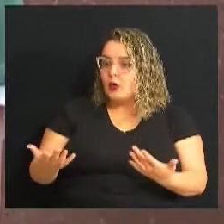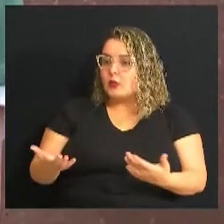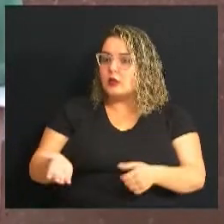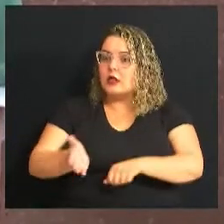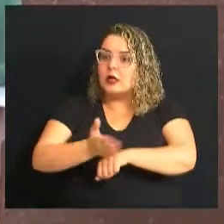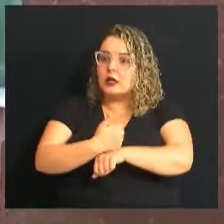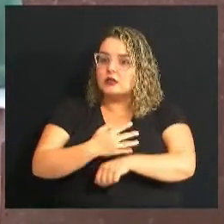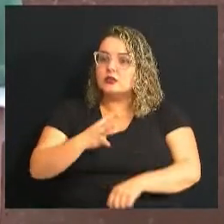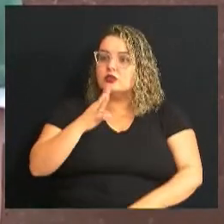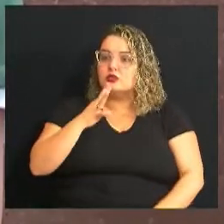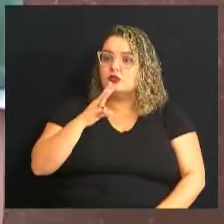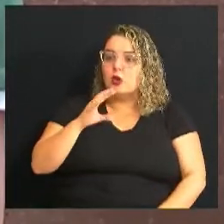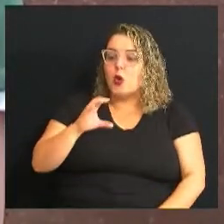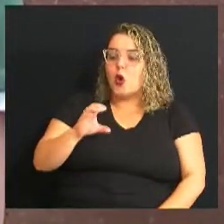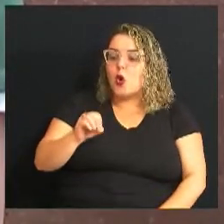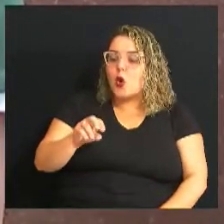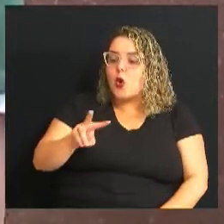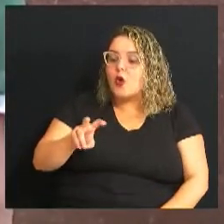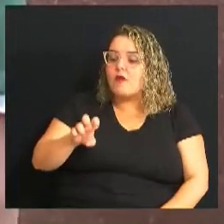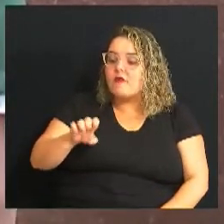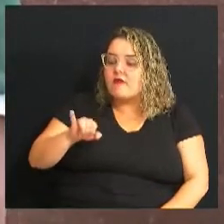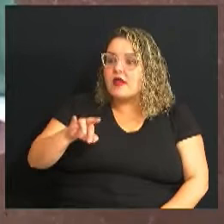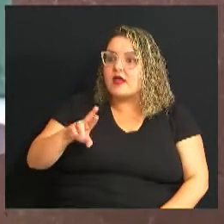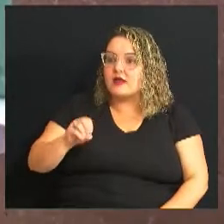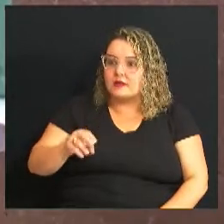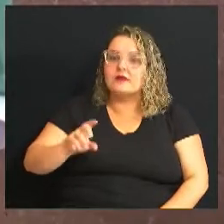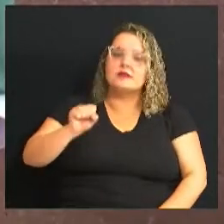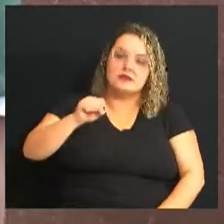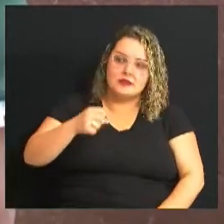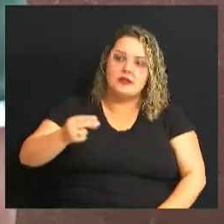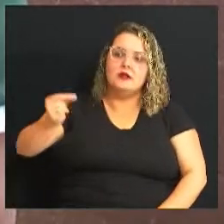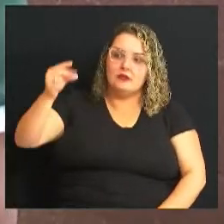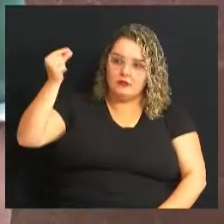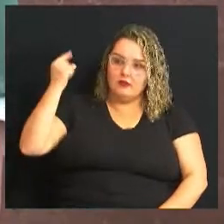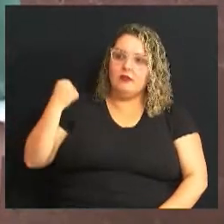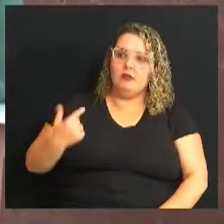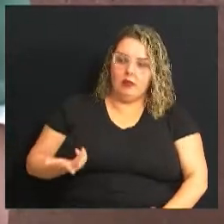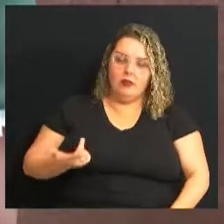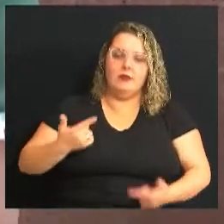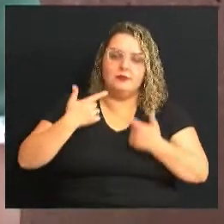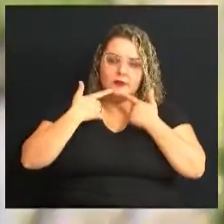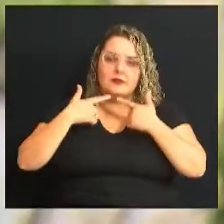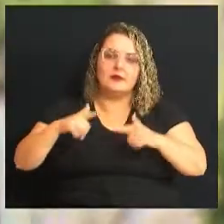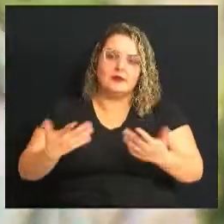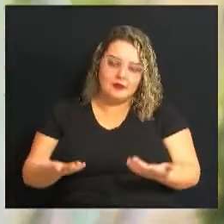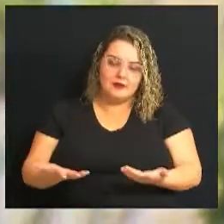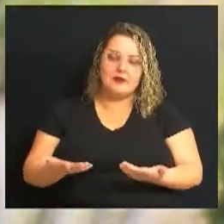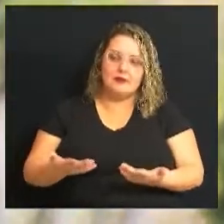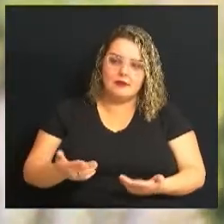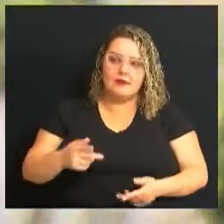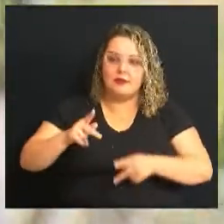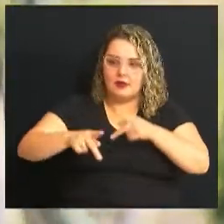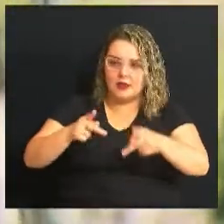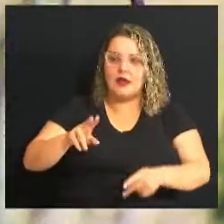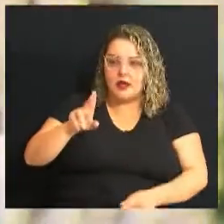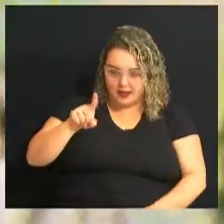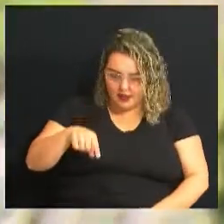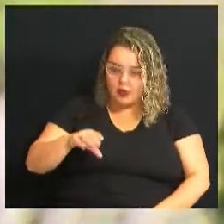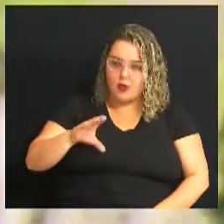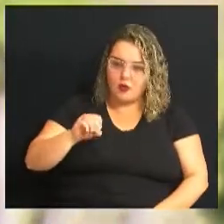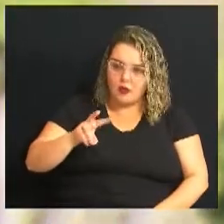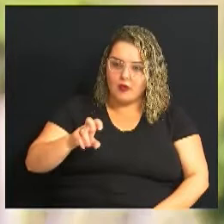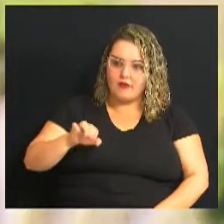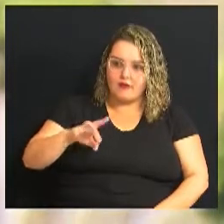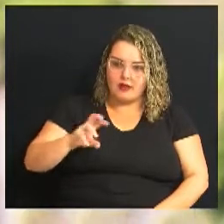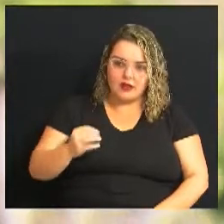conhecido como coveiro, né? Sim, antigamente, na linguagem mais popularmente falando, é o coveiro, né? Qualquer lugar que você